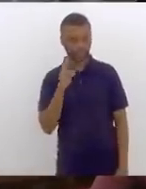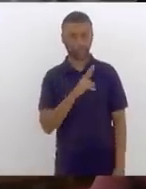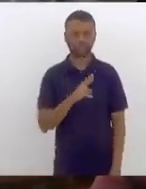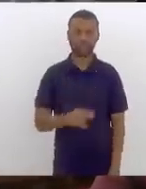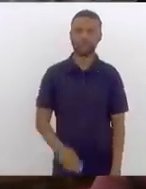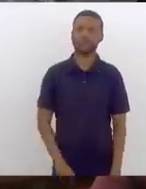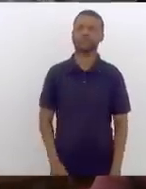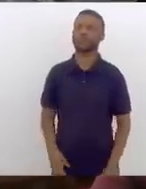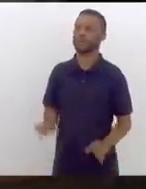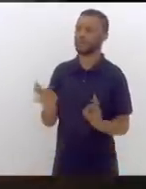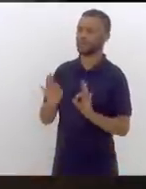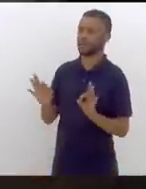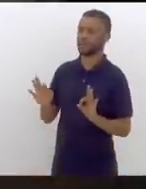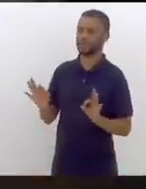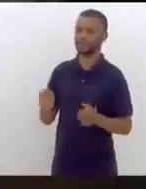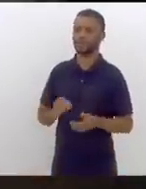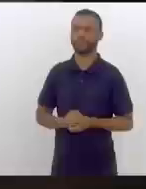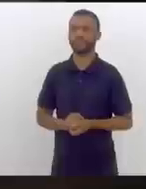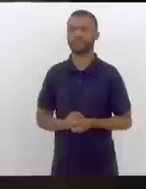nada